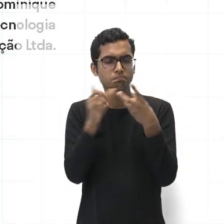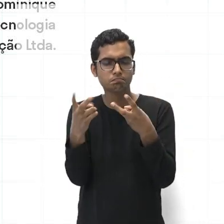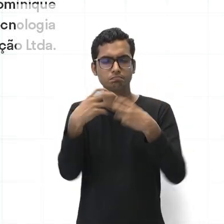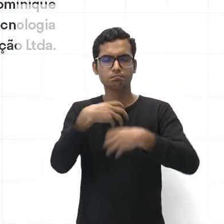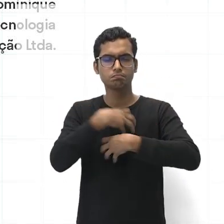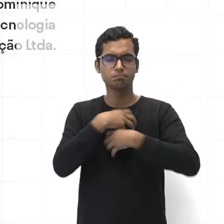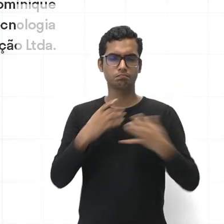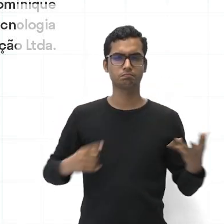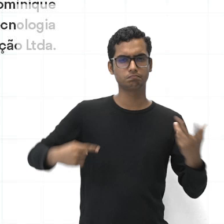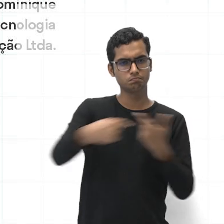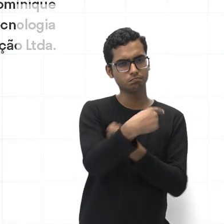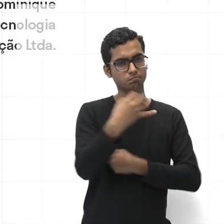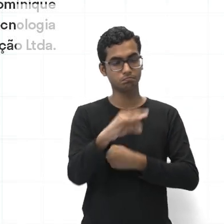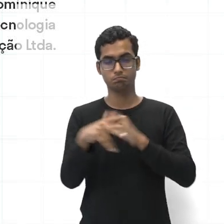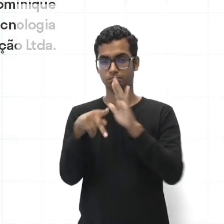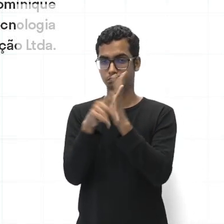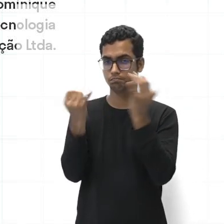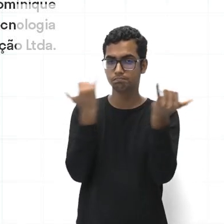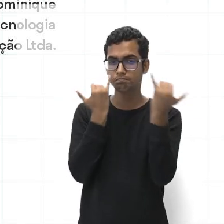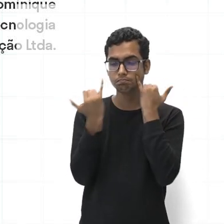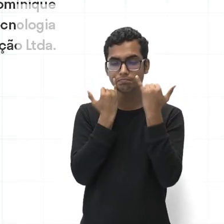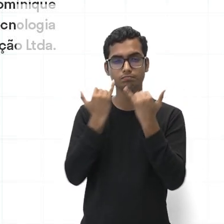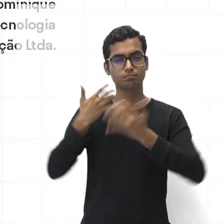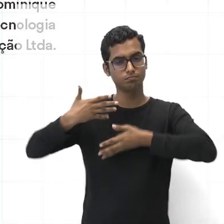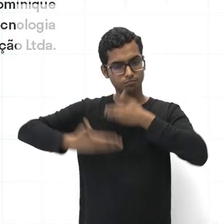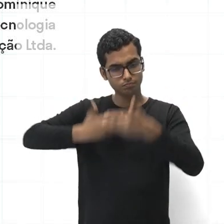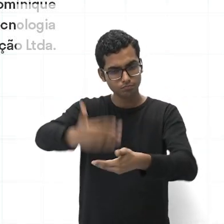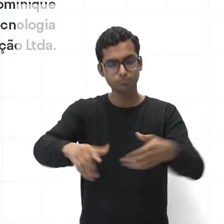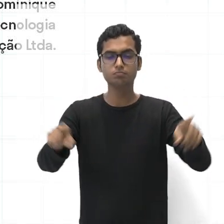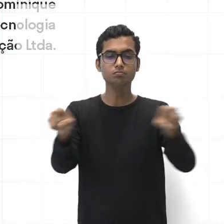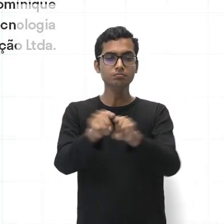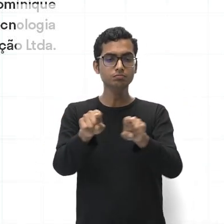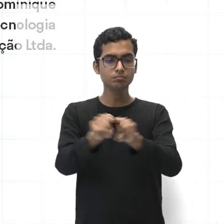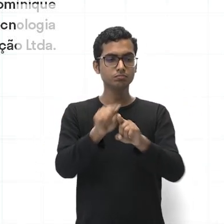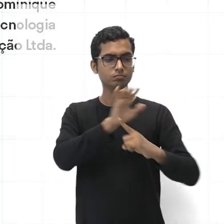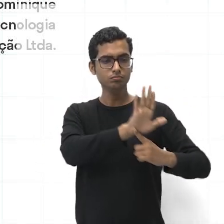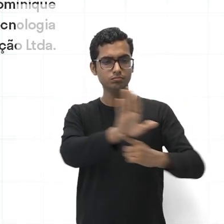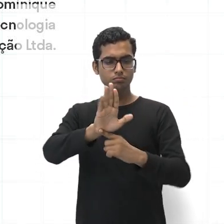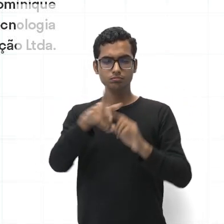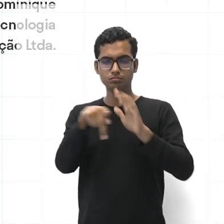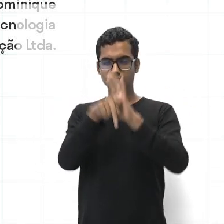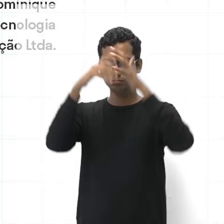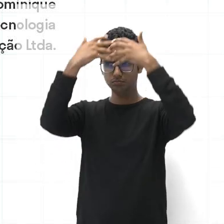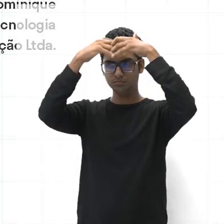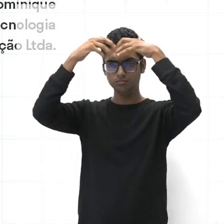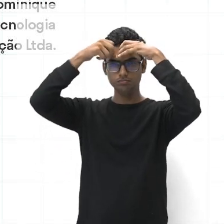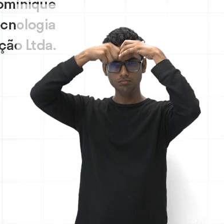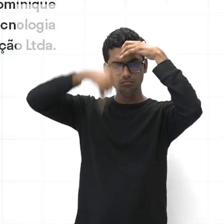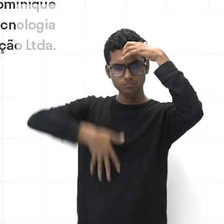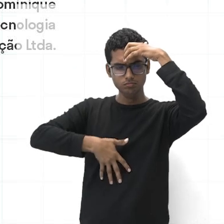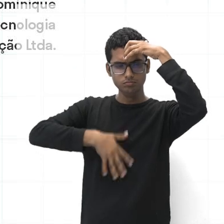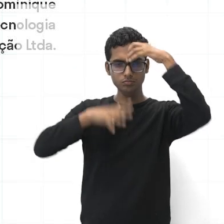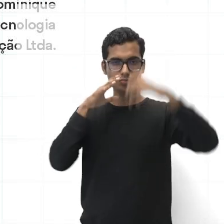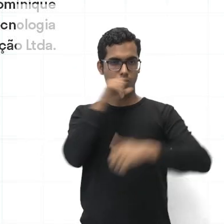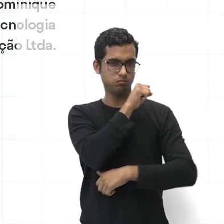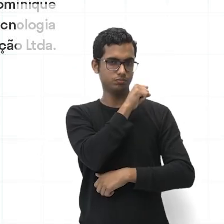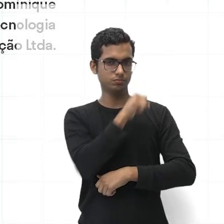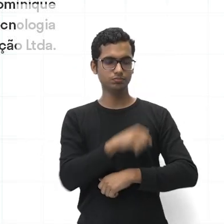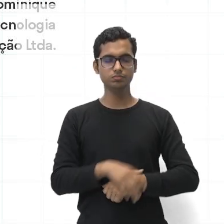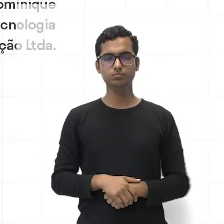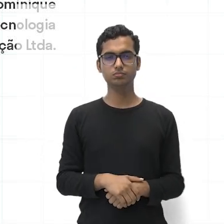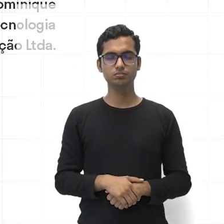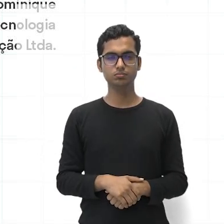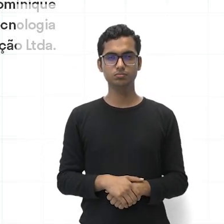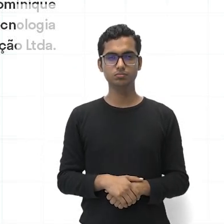as sensações, essa informação é processada e é levada para o cérebro, né, em questões de milésimos